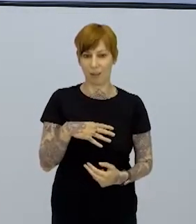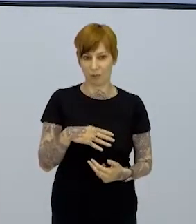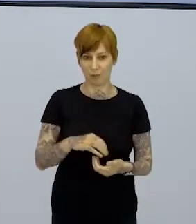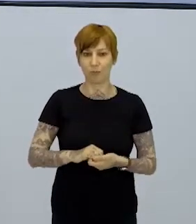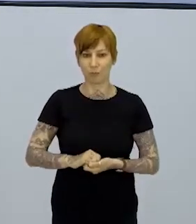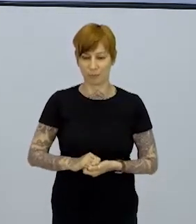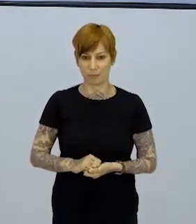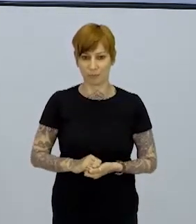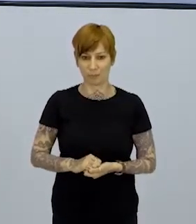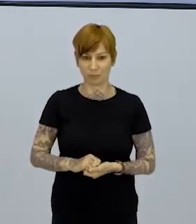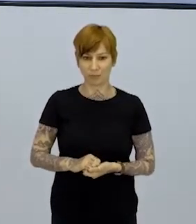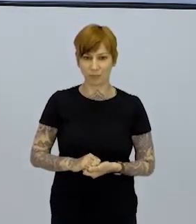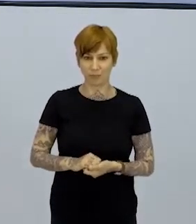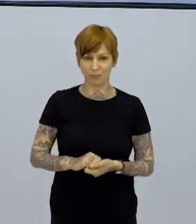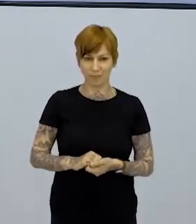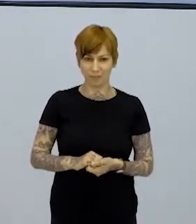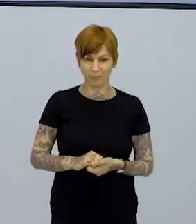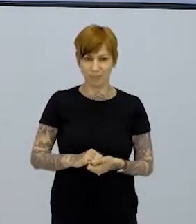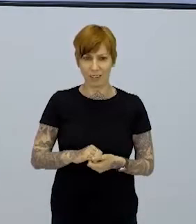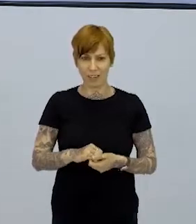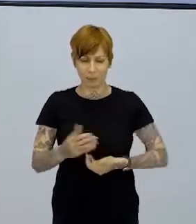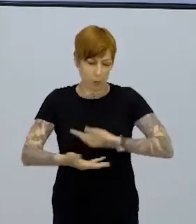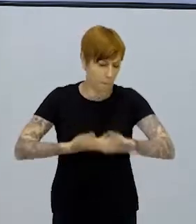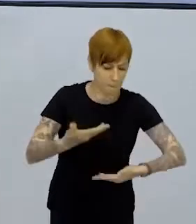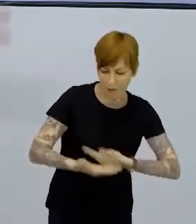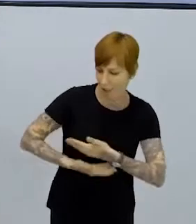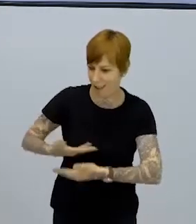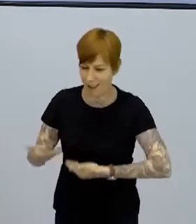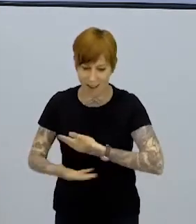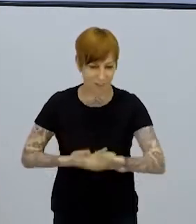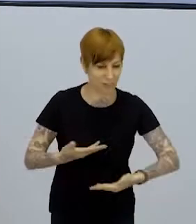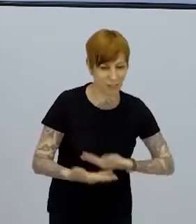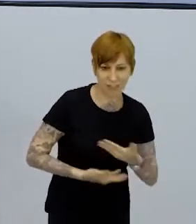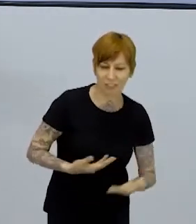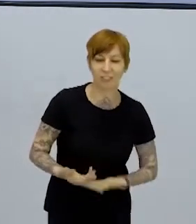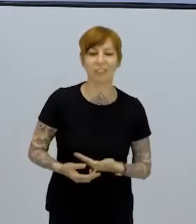contracultura, né? Que é você compartilhar ideais, você compartilhar